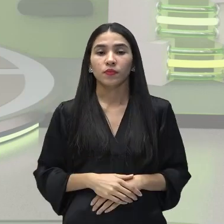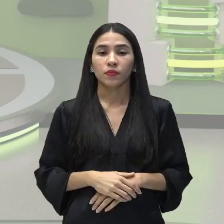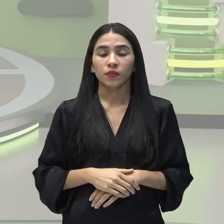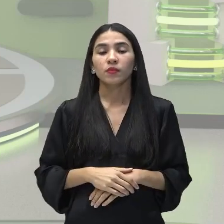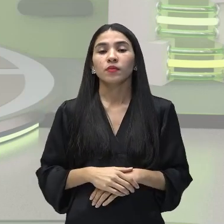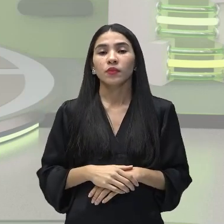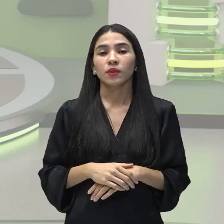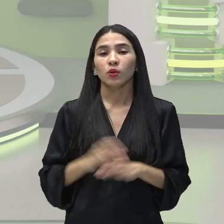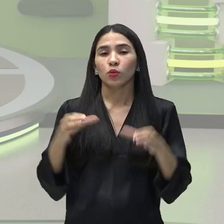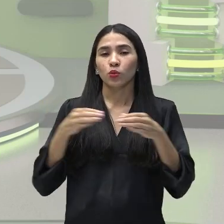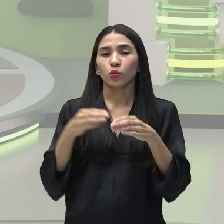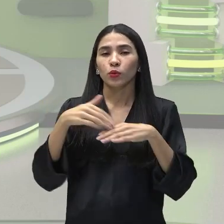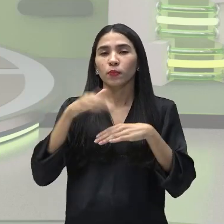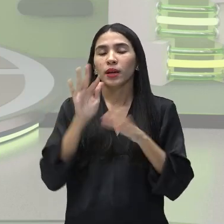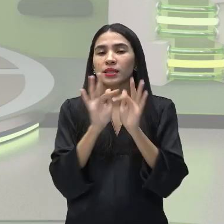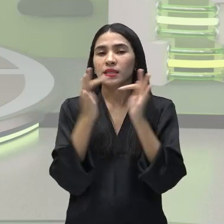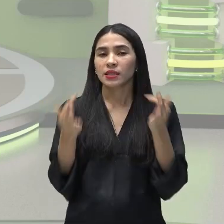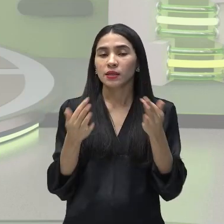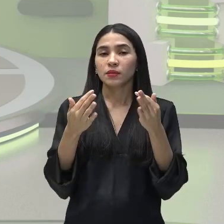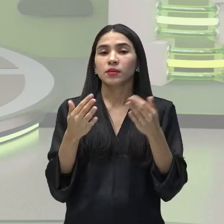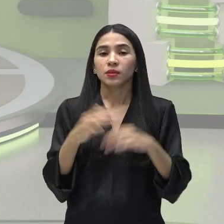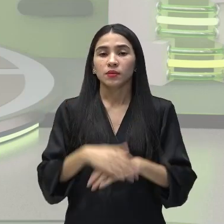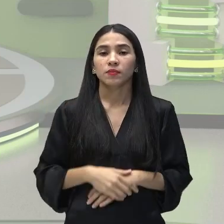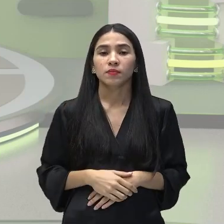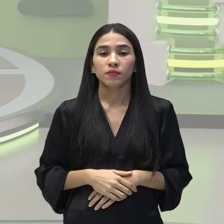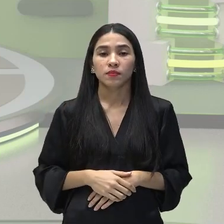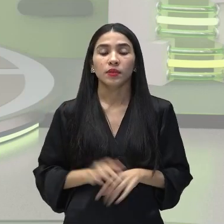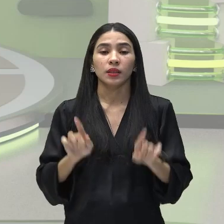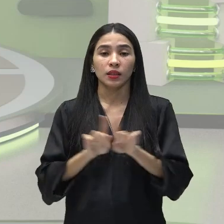mais simples dentro do reino animal, e o